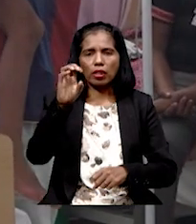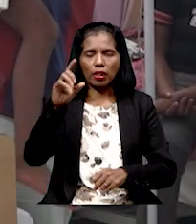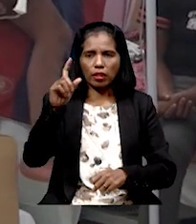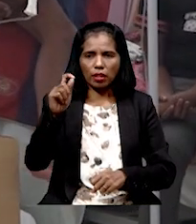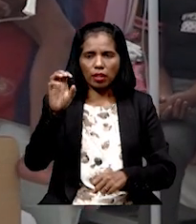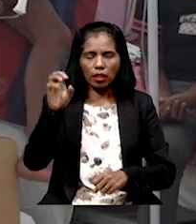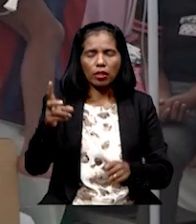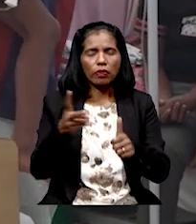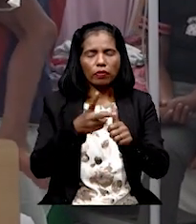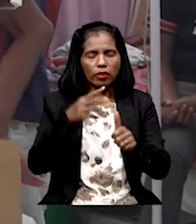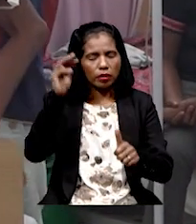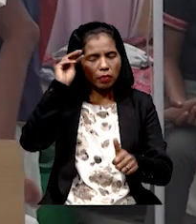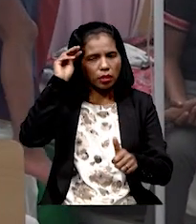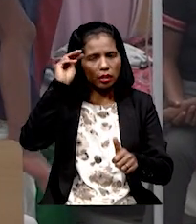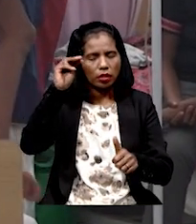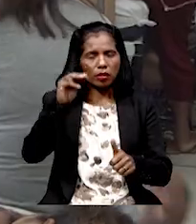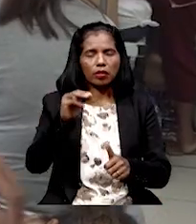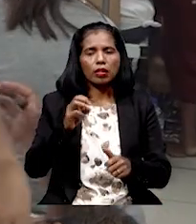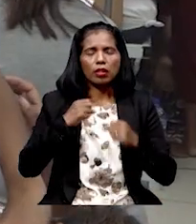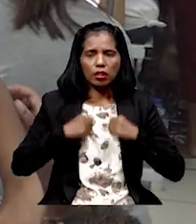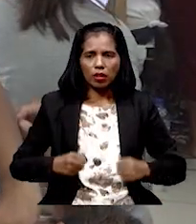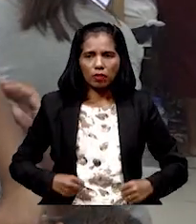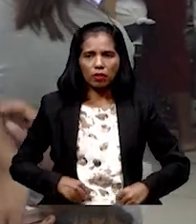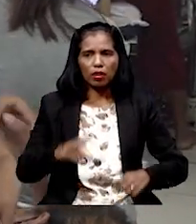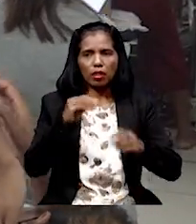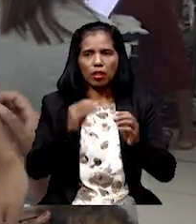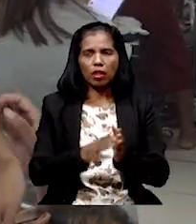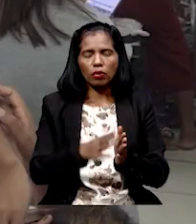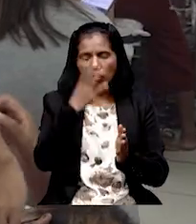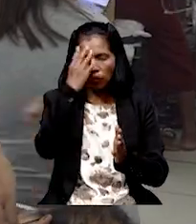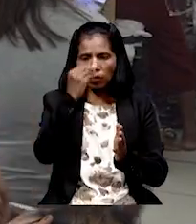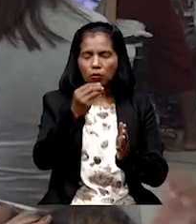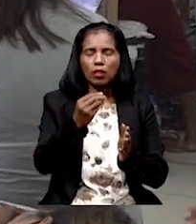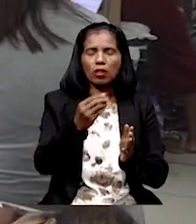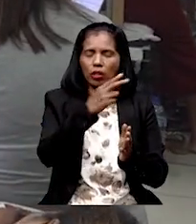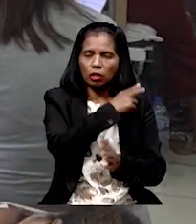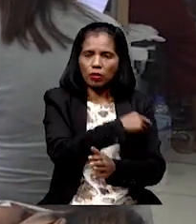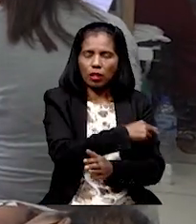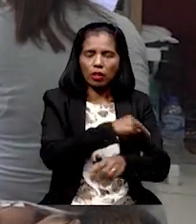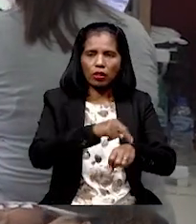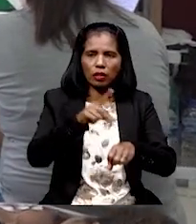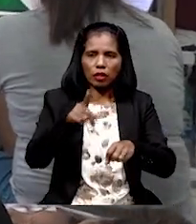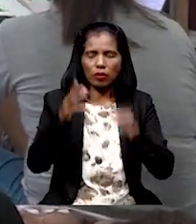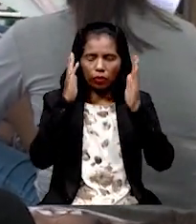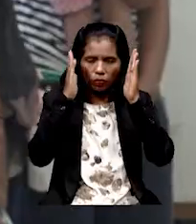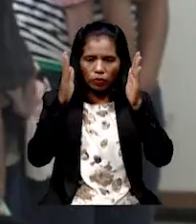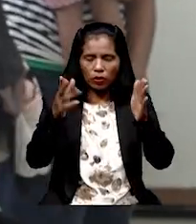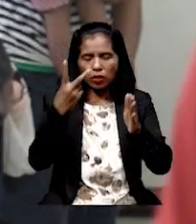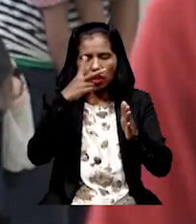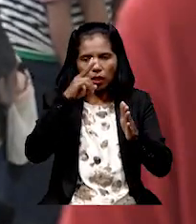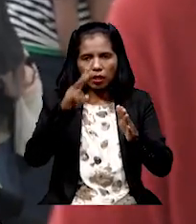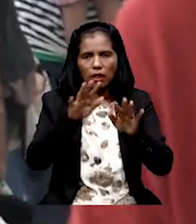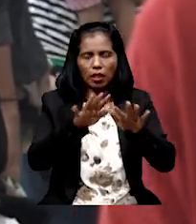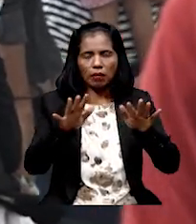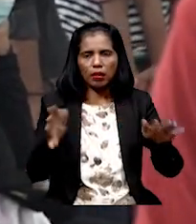no vice ministro Saudi Bonifácio Maucoli atu toba i Hospital Nacional Guido Valadares ho di hare rasik situasaun